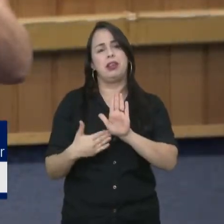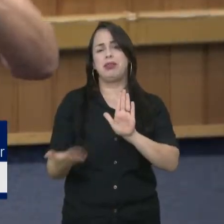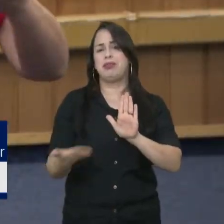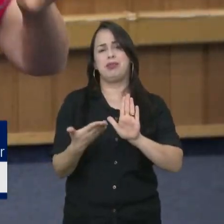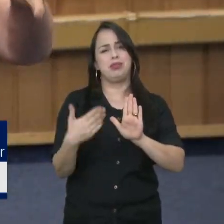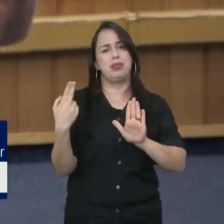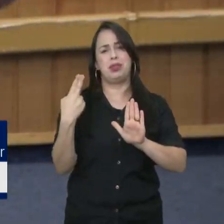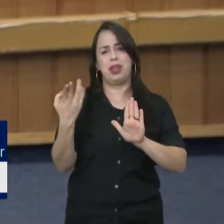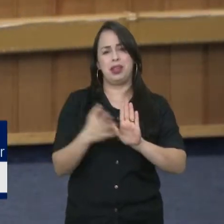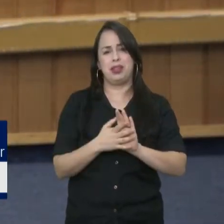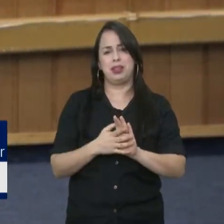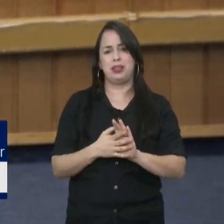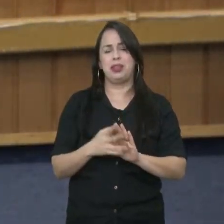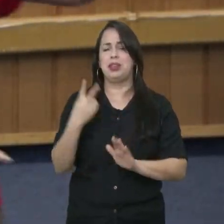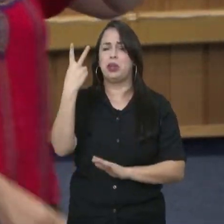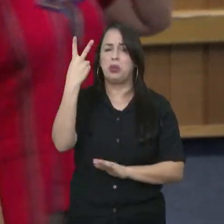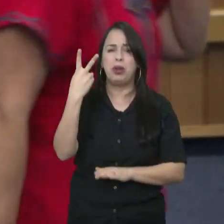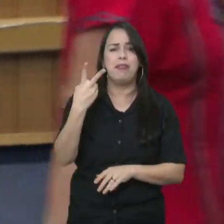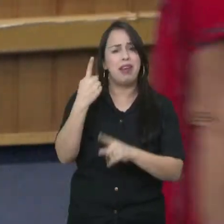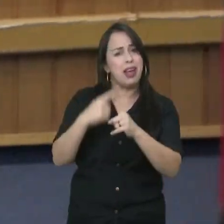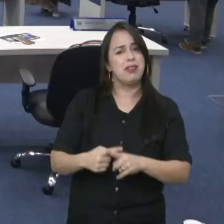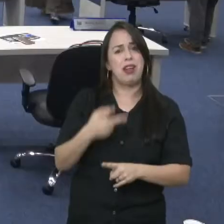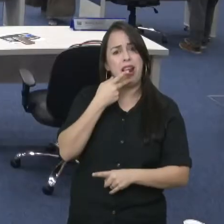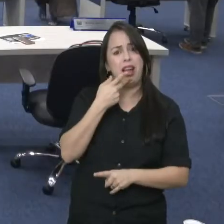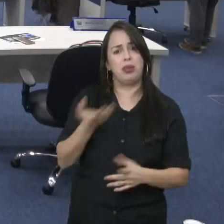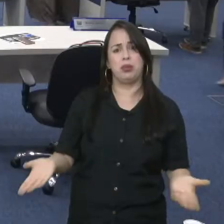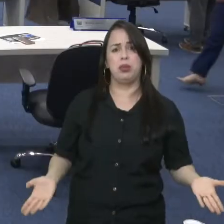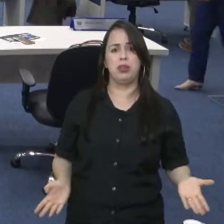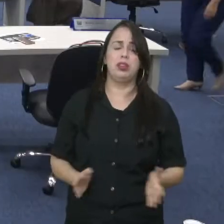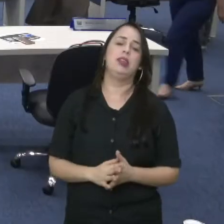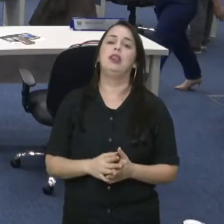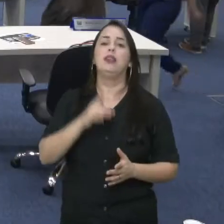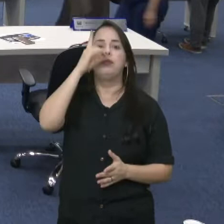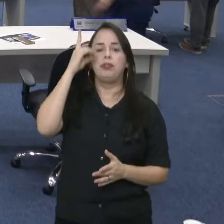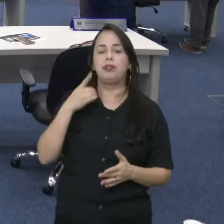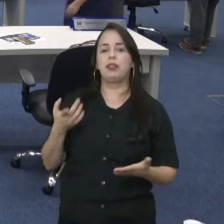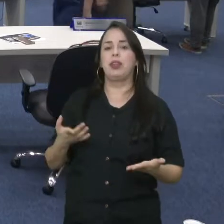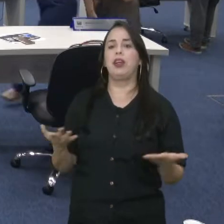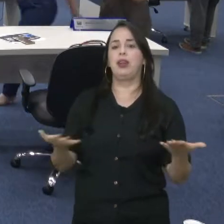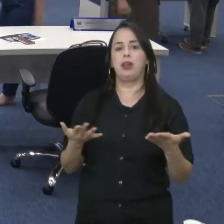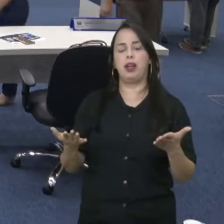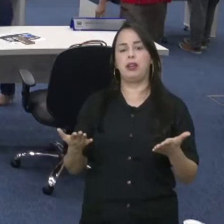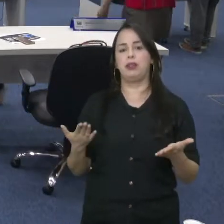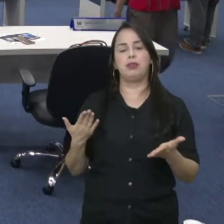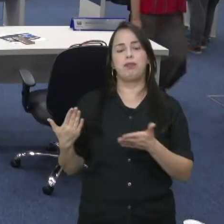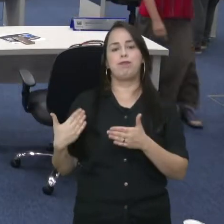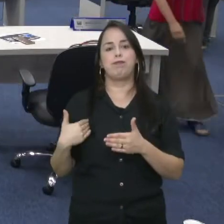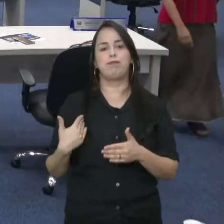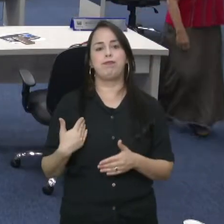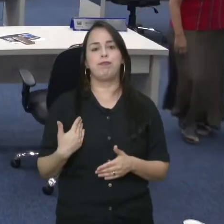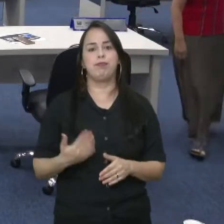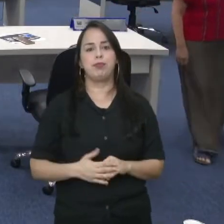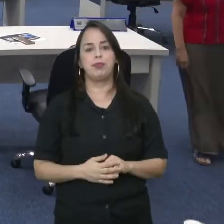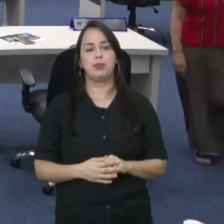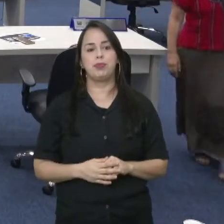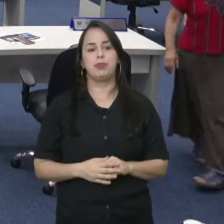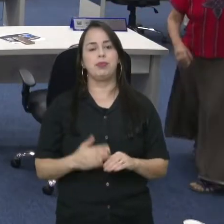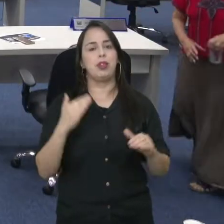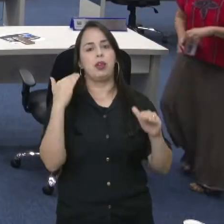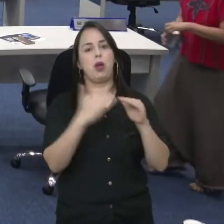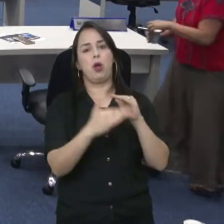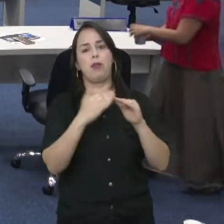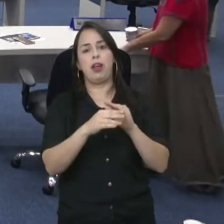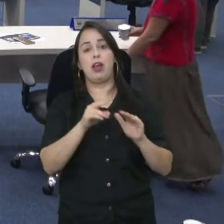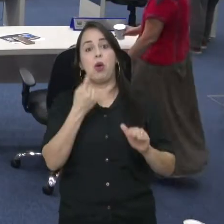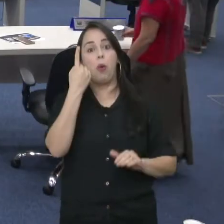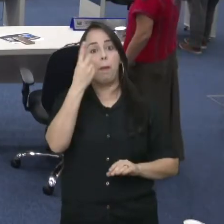pauta está, por favor. Tá, já é a segunda vez que você está falando já. Com a palavra, a vereadora Dulce Rita. Também quero deixar aqui meu protesto. Porque faz uma semana que está